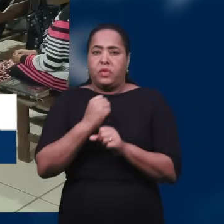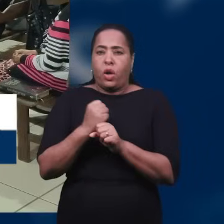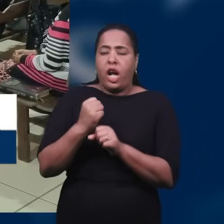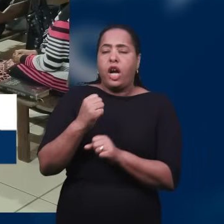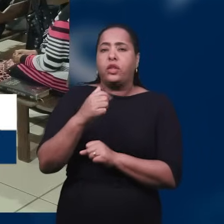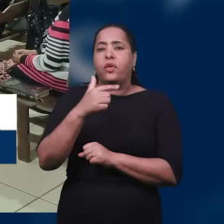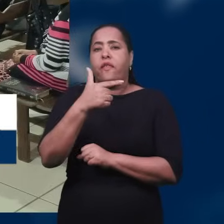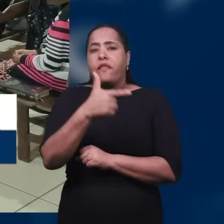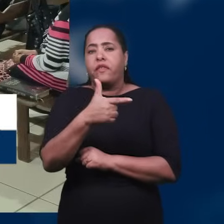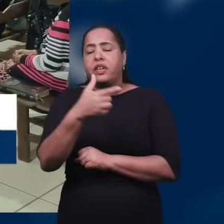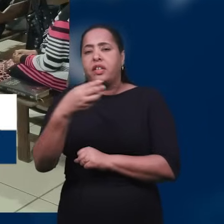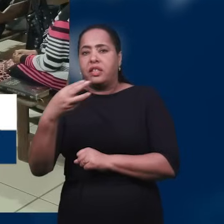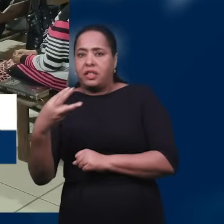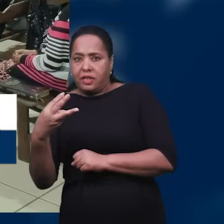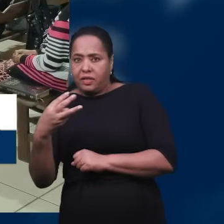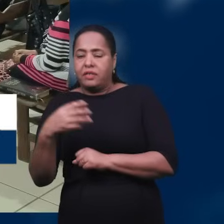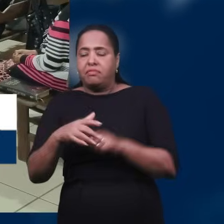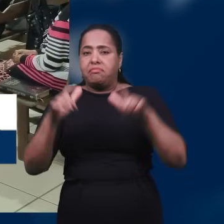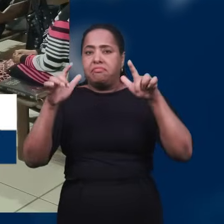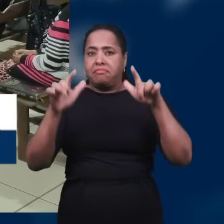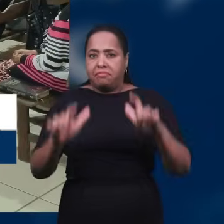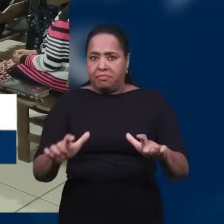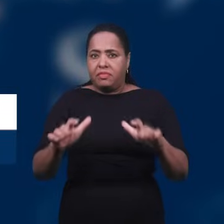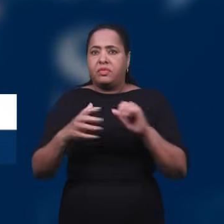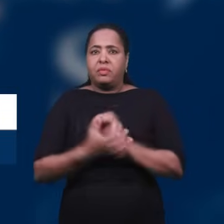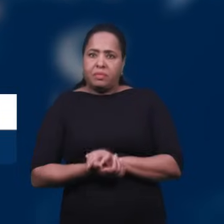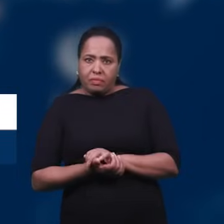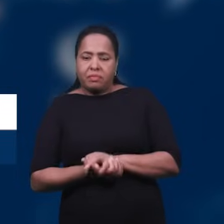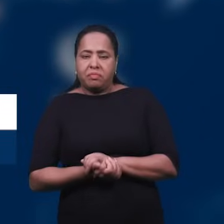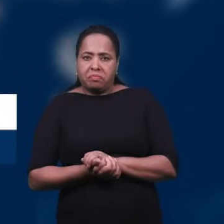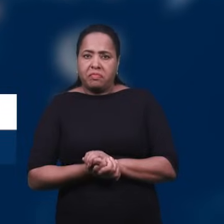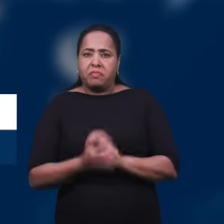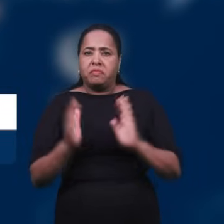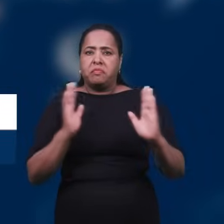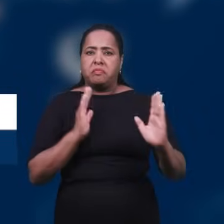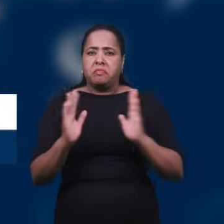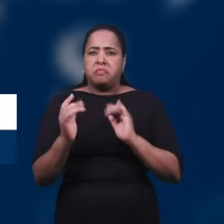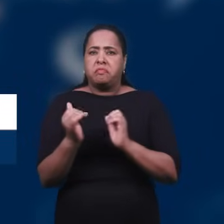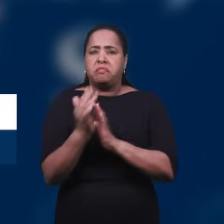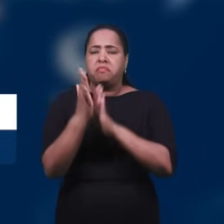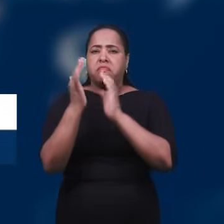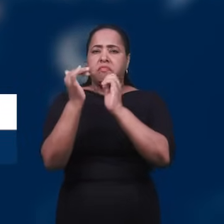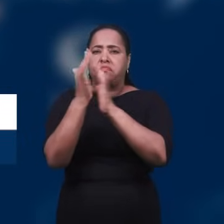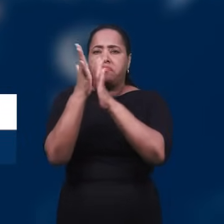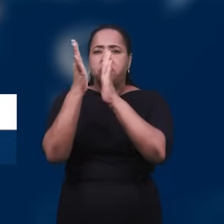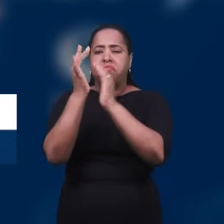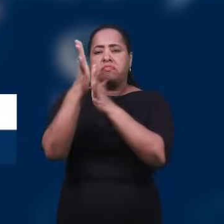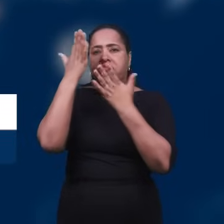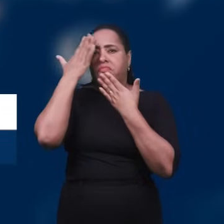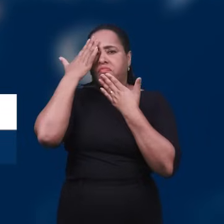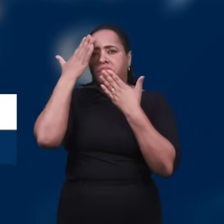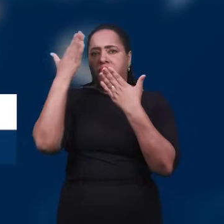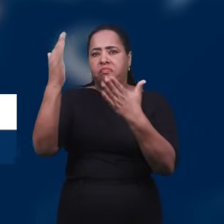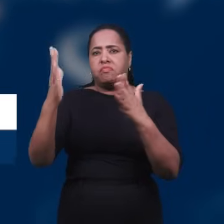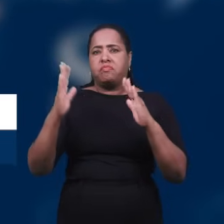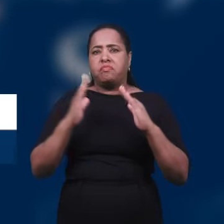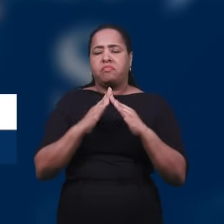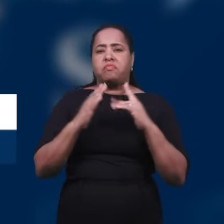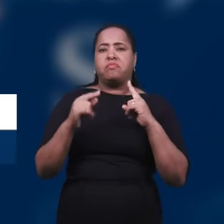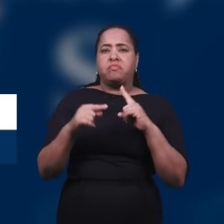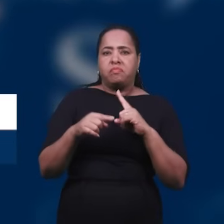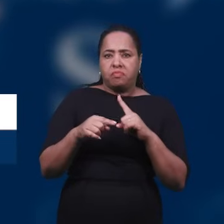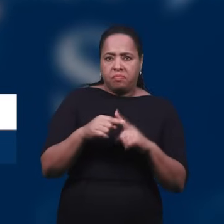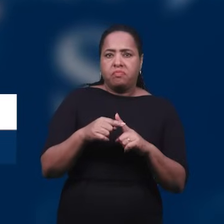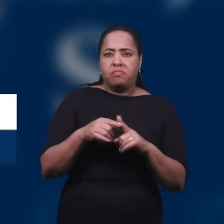anos de existência naquele bairro. Um momento de louvor e gratidão por esta